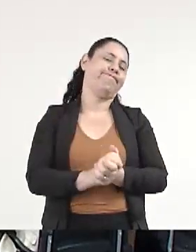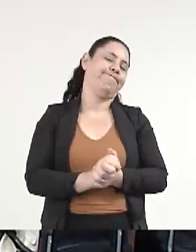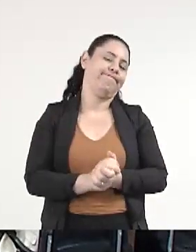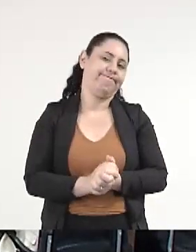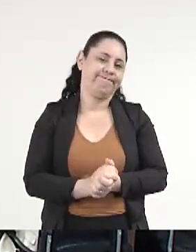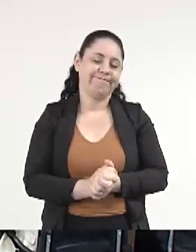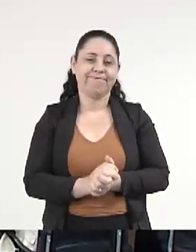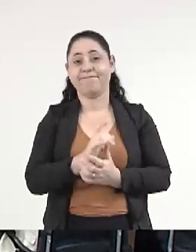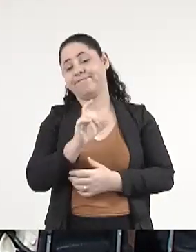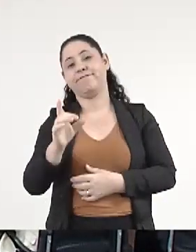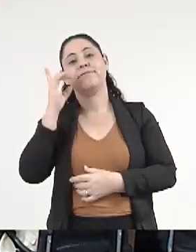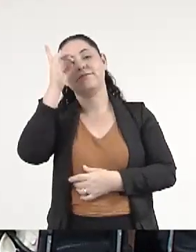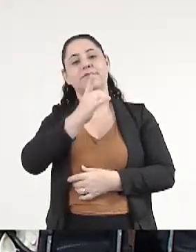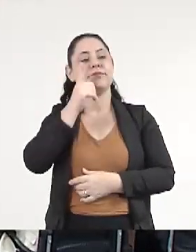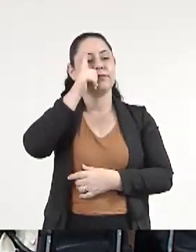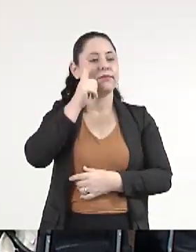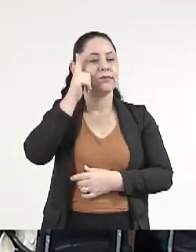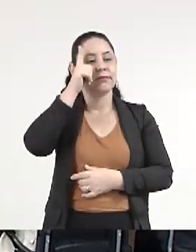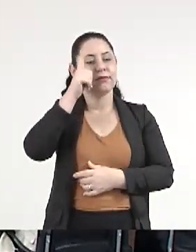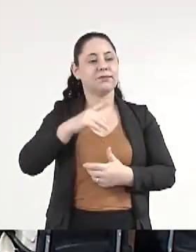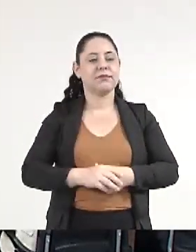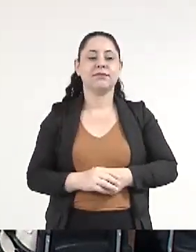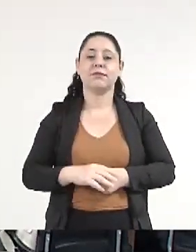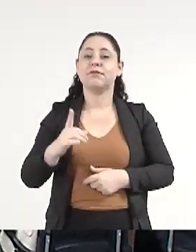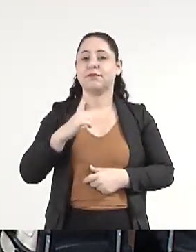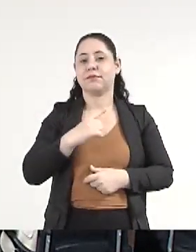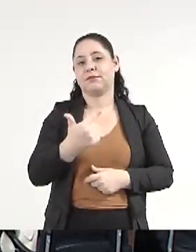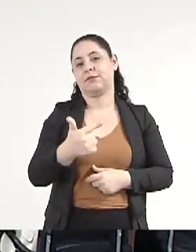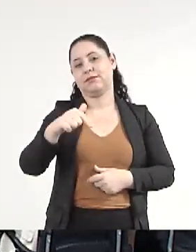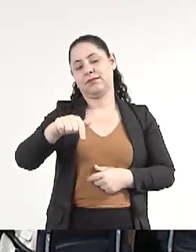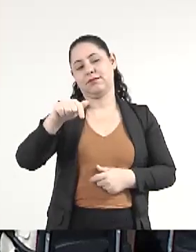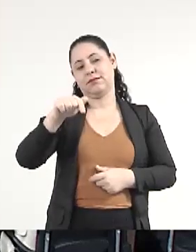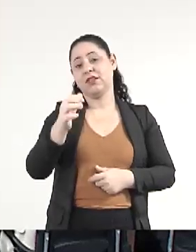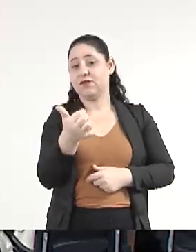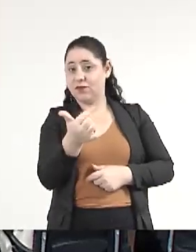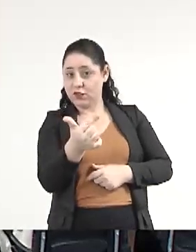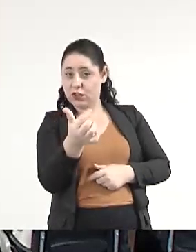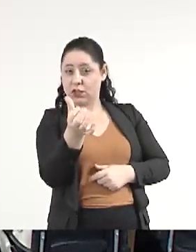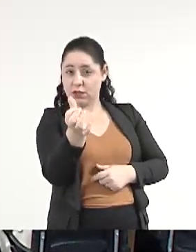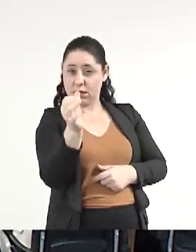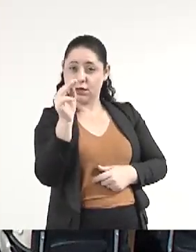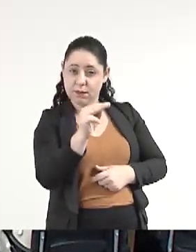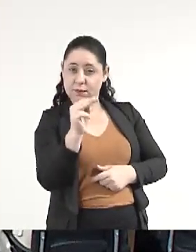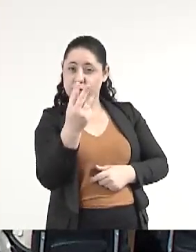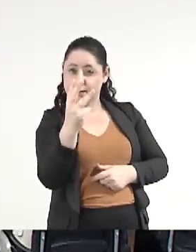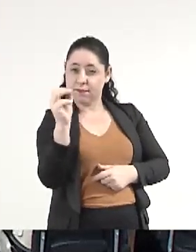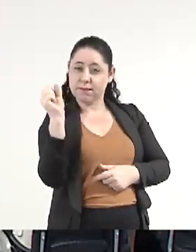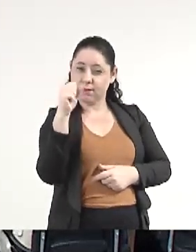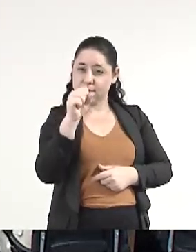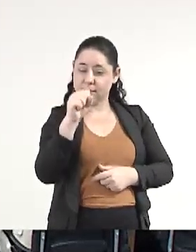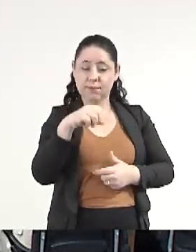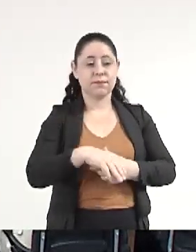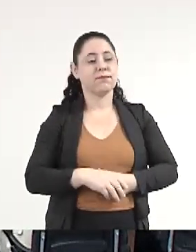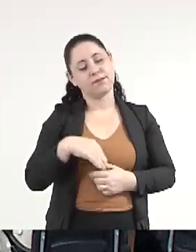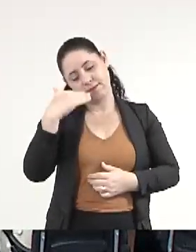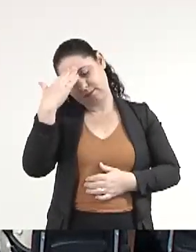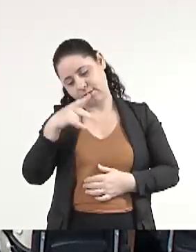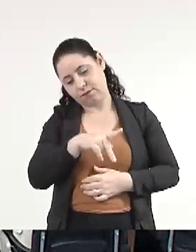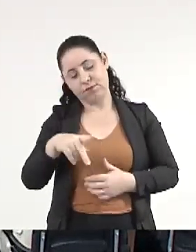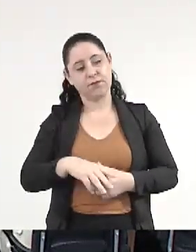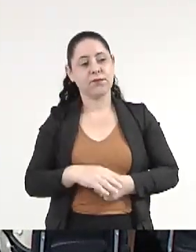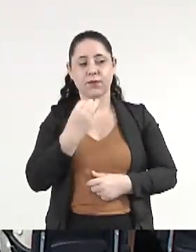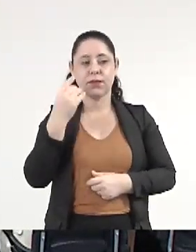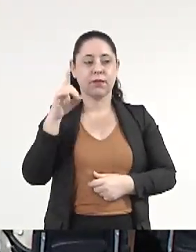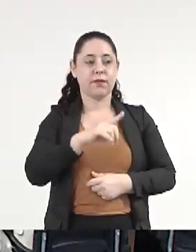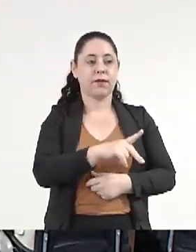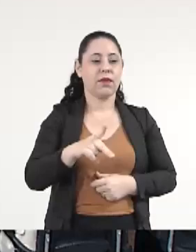Com a palavra, a deputada Gleice Jane, Vossa Excelência dispõe de 26 minutos e 30 segundos. Obrigada, presidente. Bom